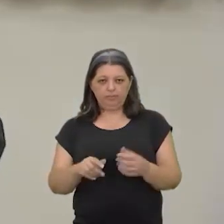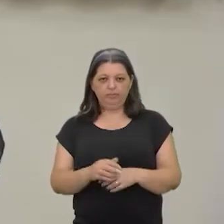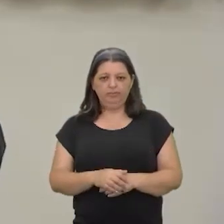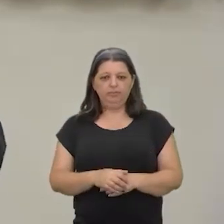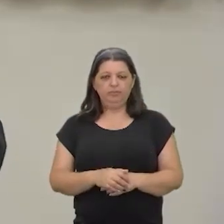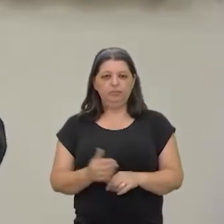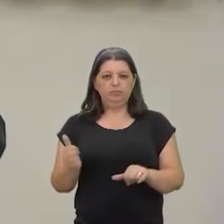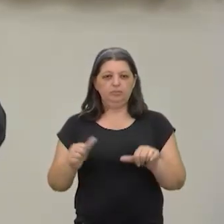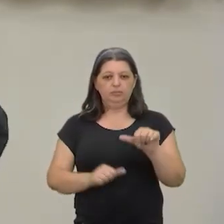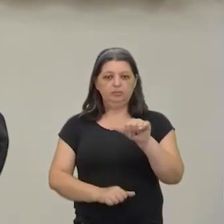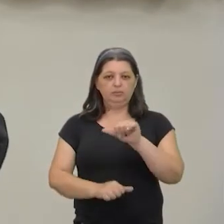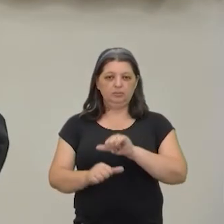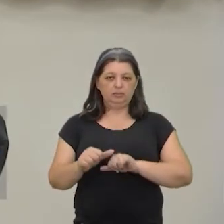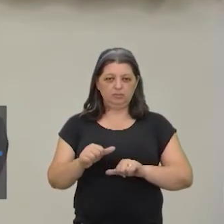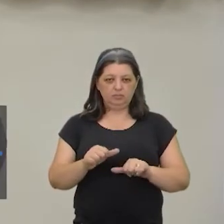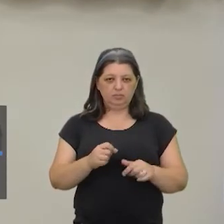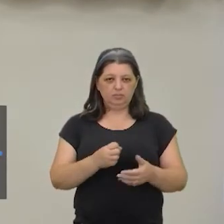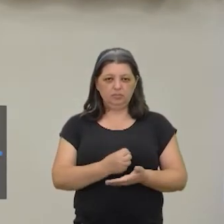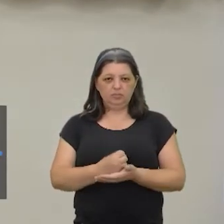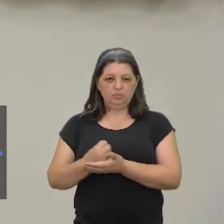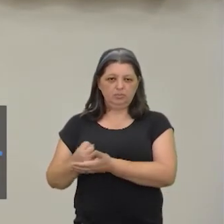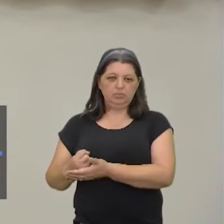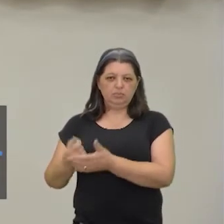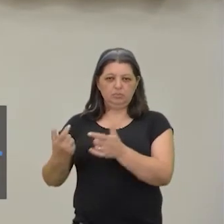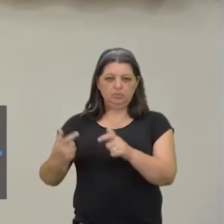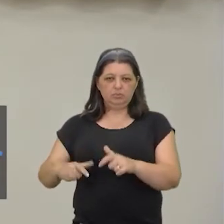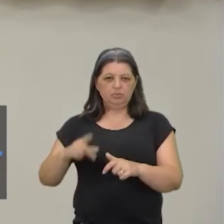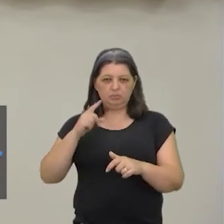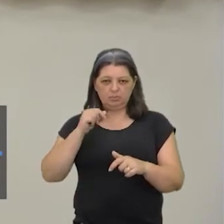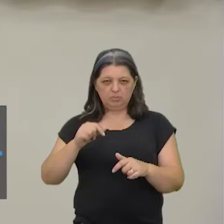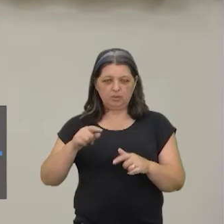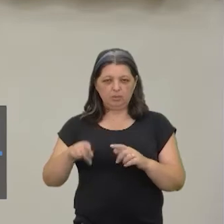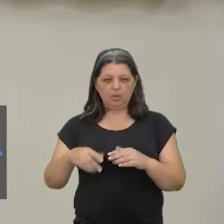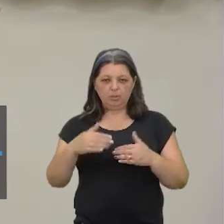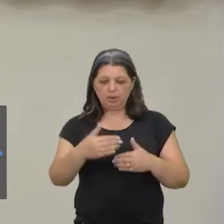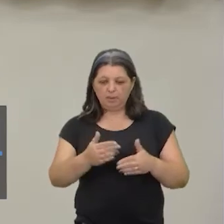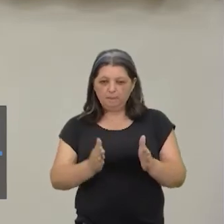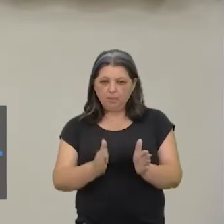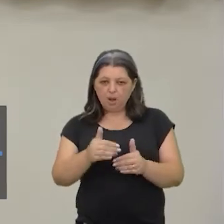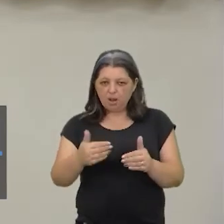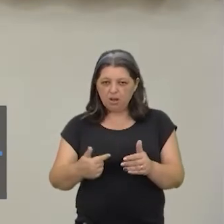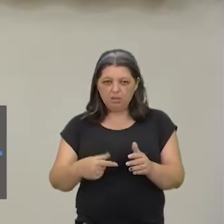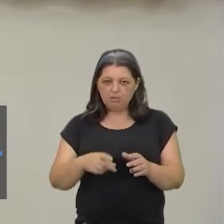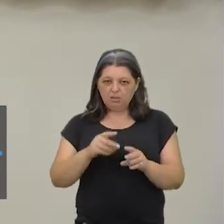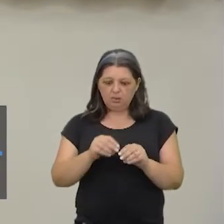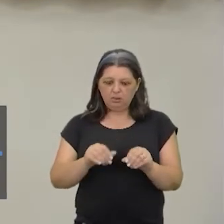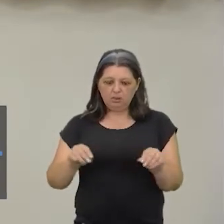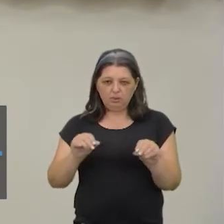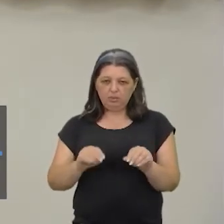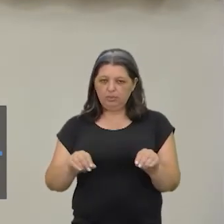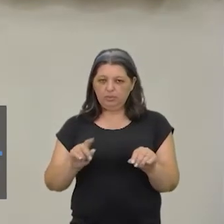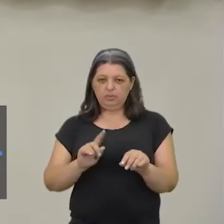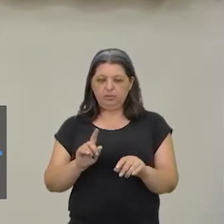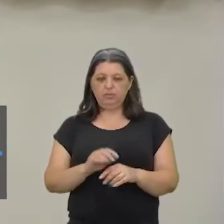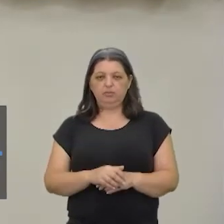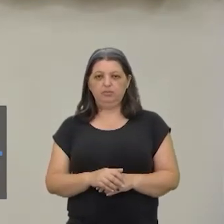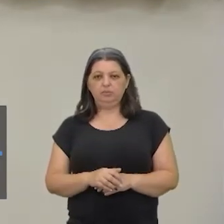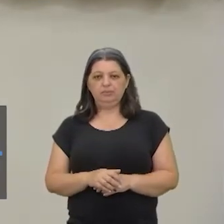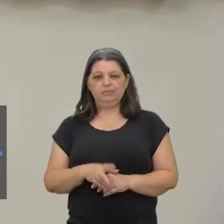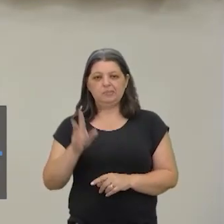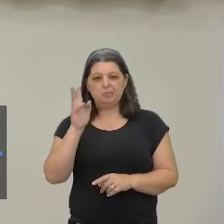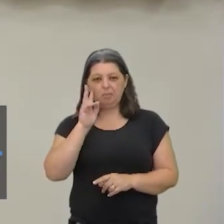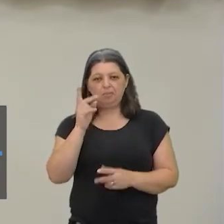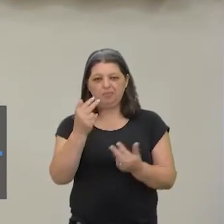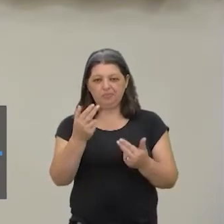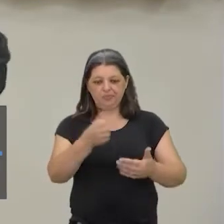verdade, transportado para a refinaria, ele vai em bloquinhos. Ele não vai aquele sal refinado que a gente lembra da